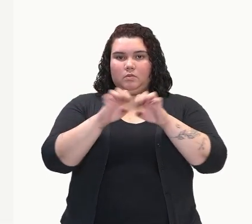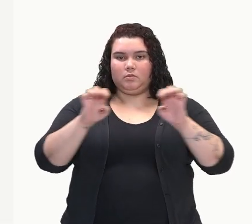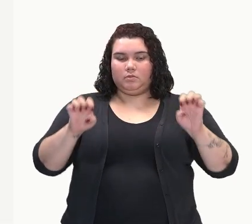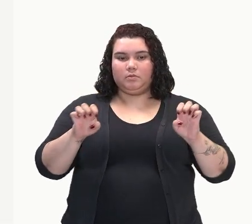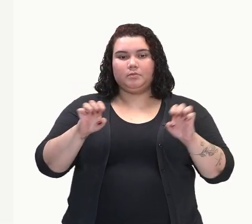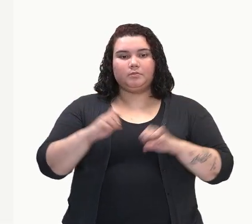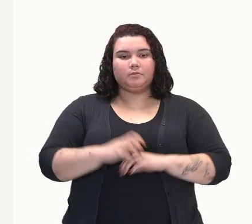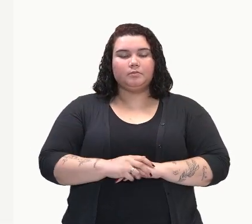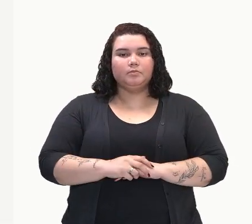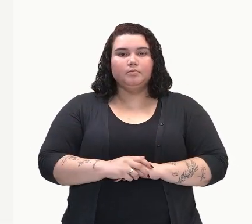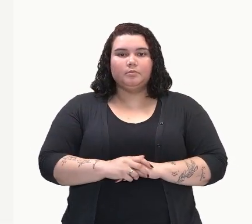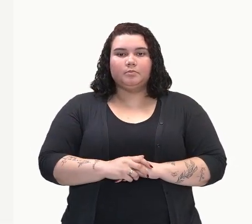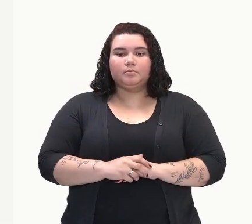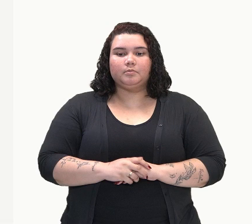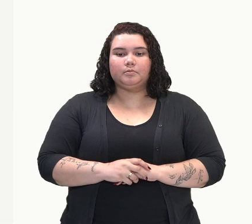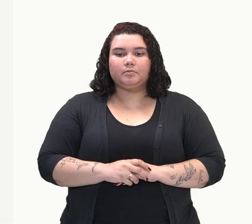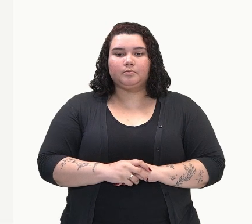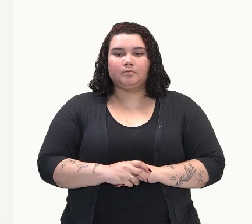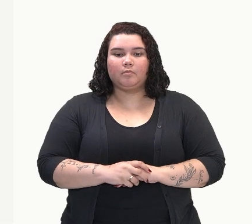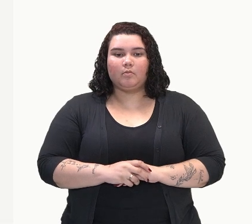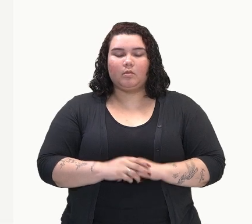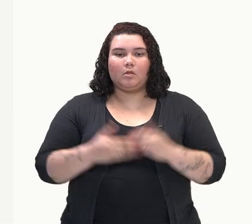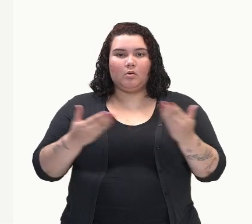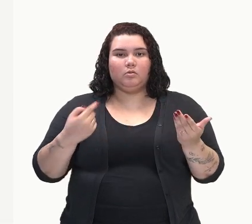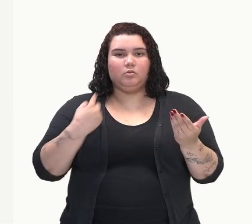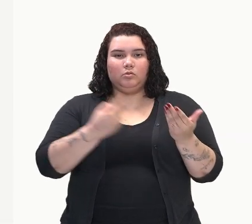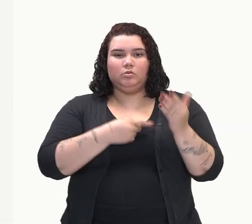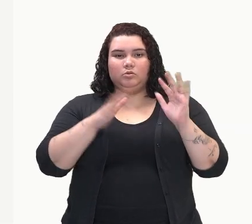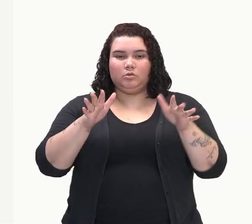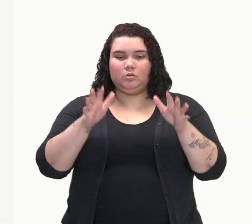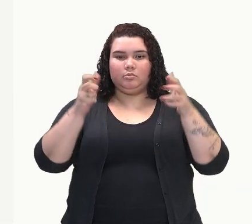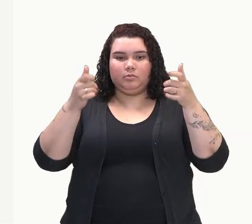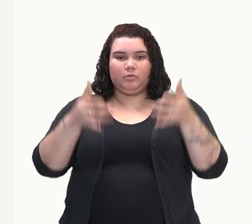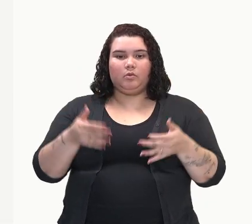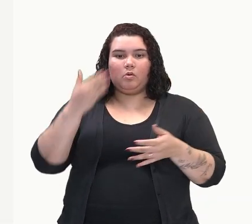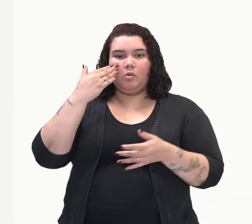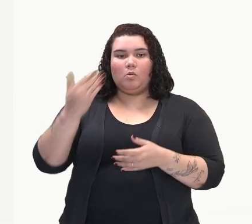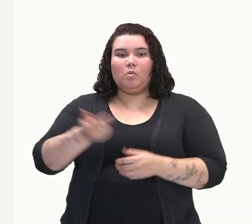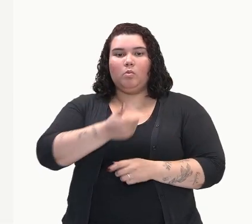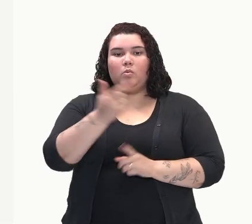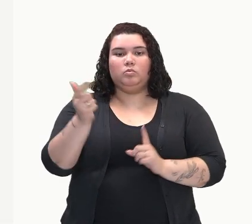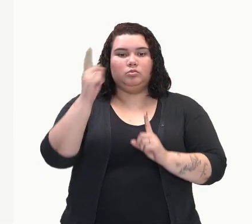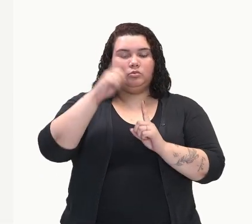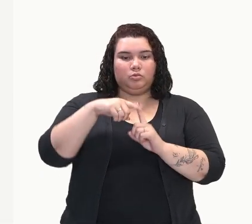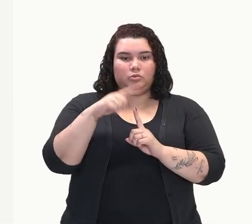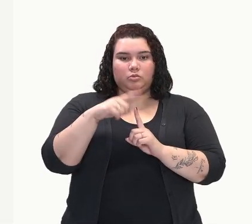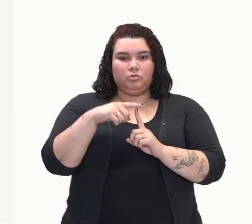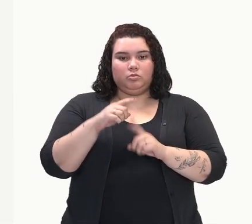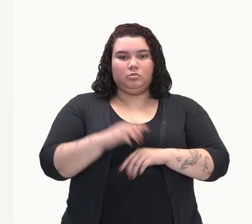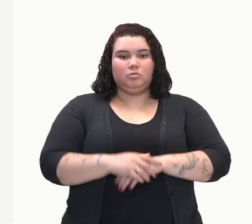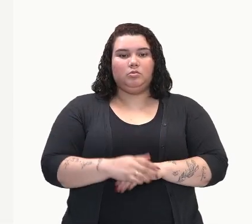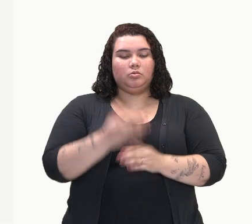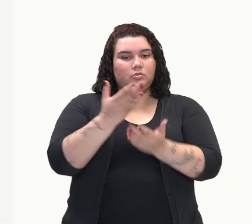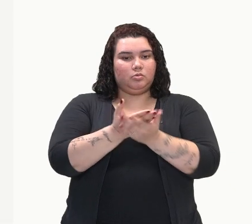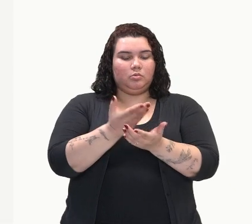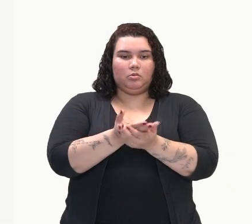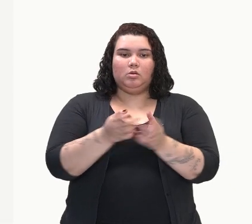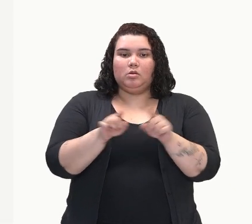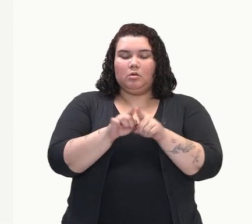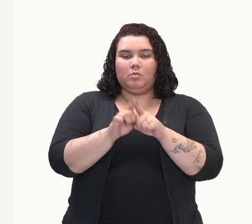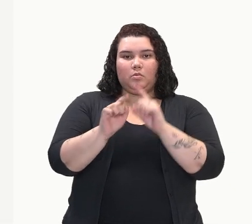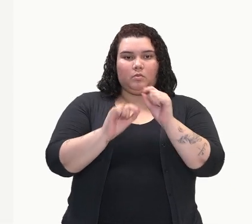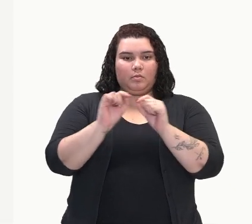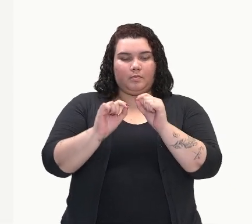subtração. Muito bem, a gente já falou de força, agora vamos tratar de um outro assunto muito importante, visto também por nós,